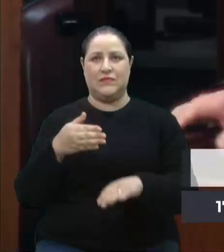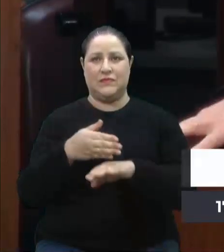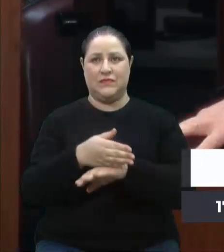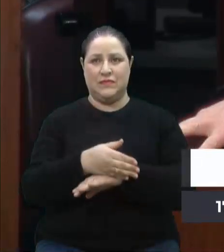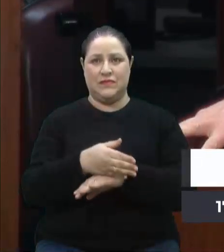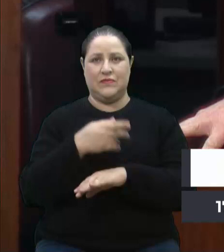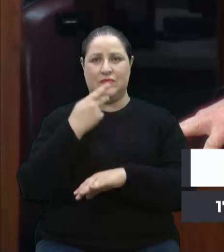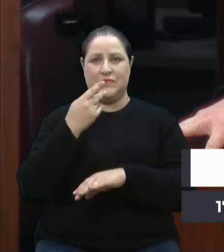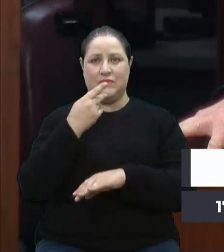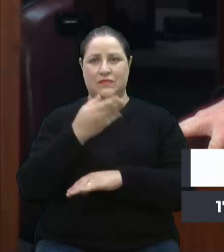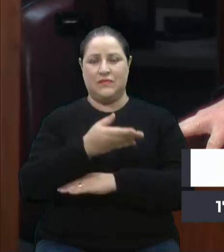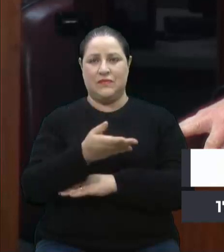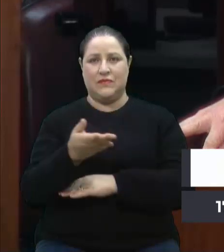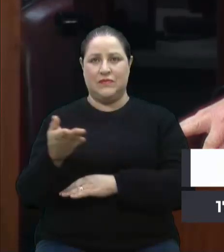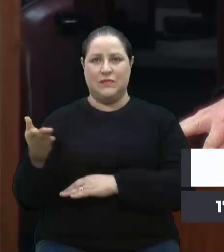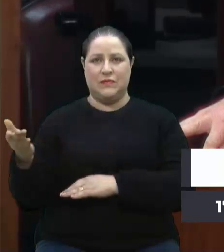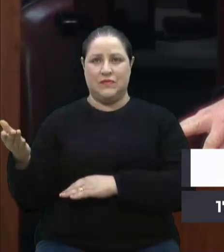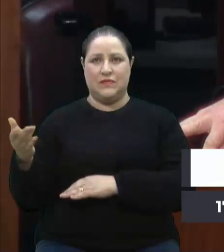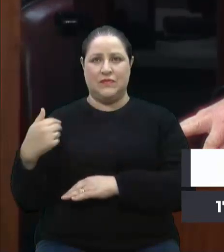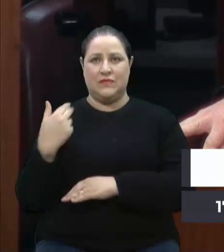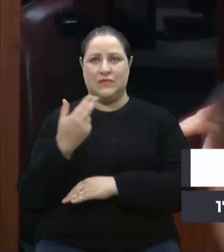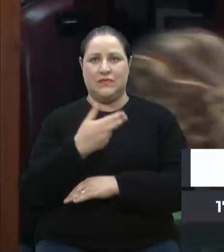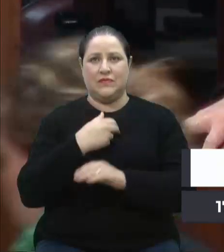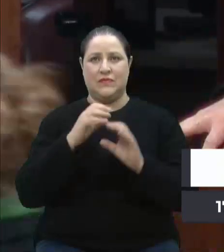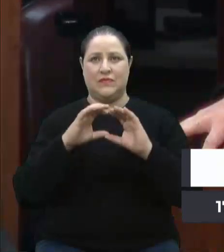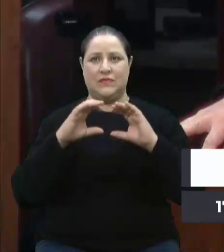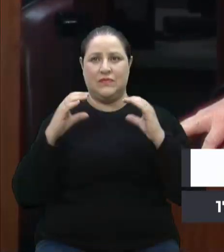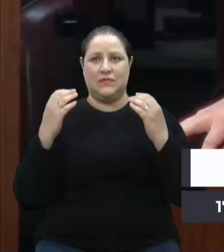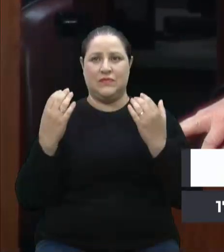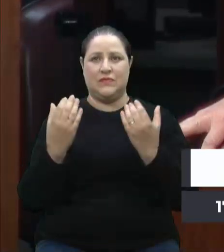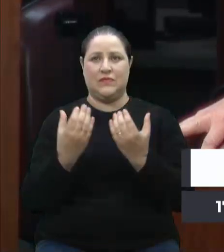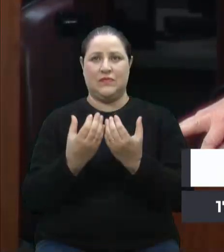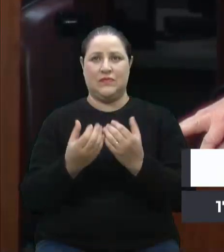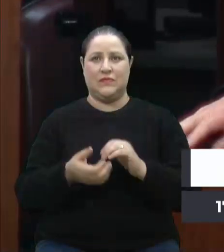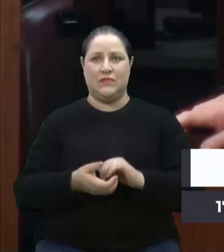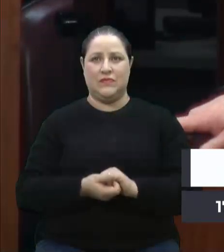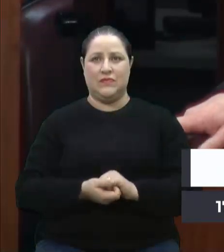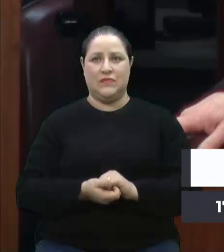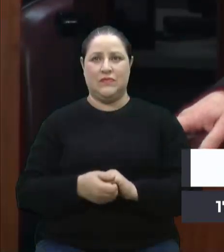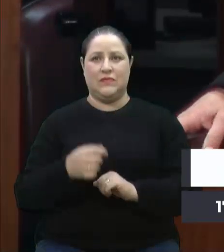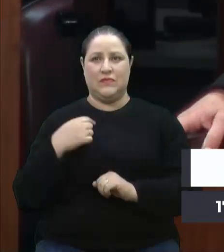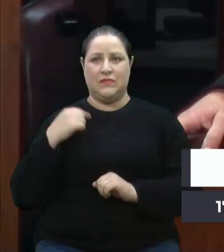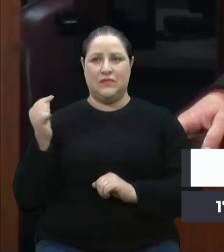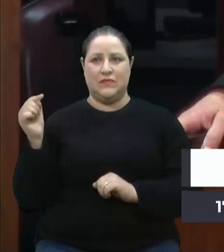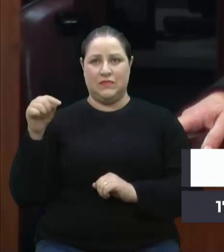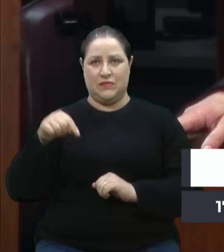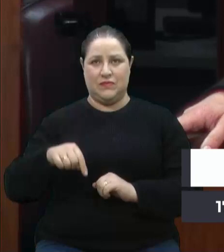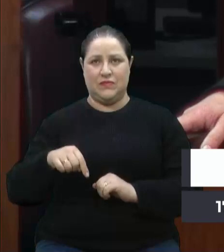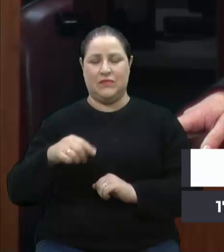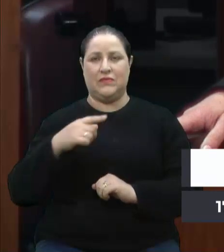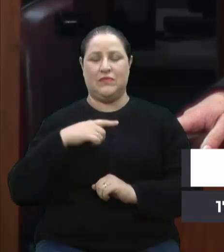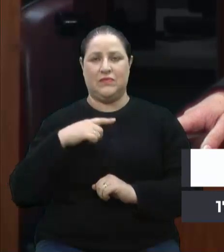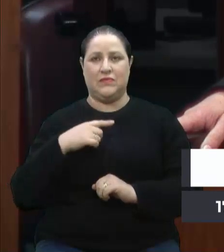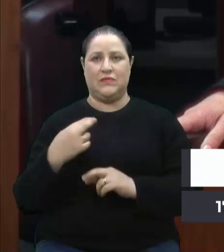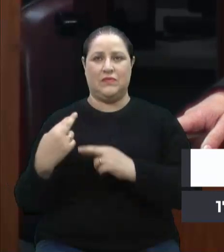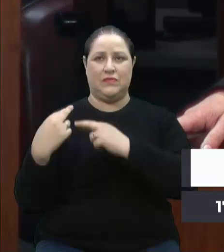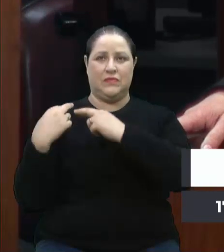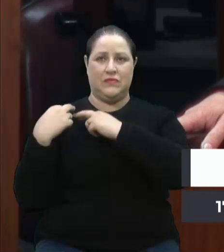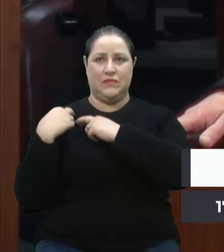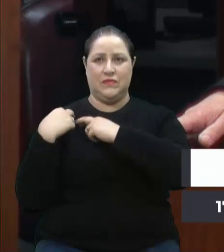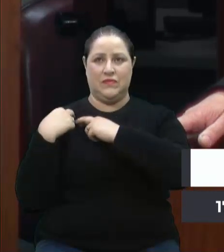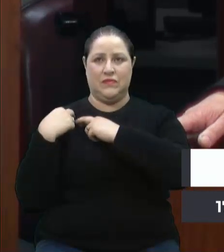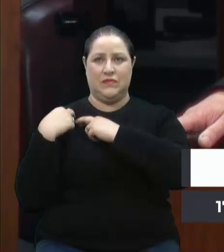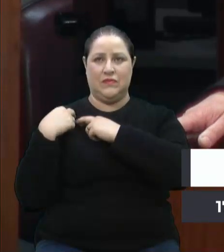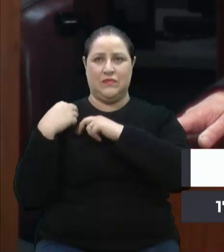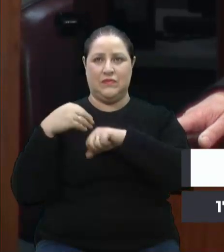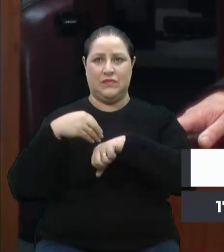vocês e a nossa comunidade vem aqui com a missão e de prazer